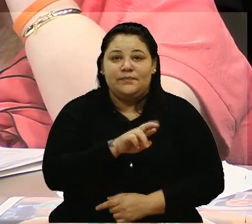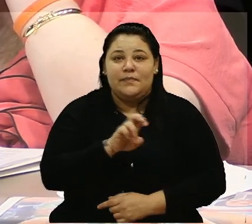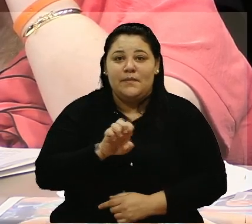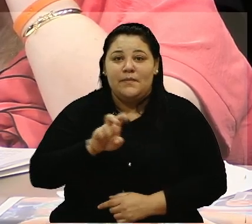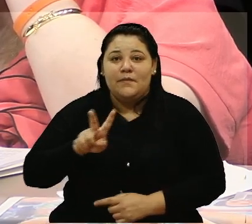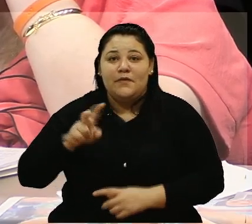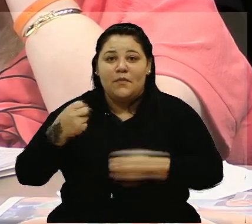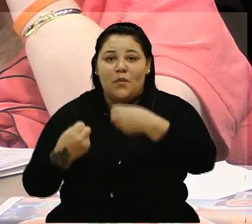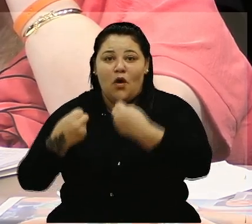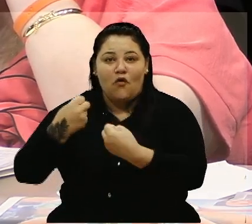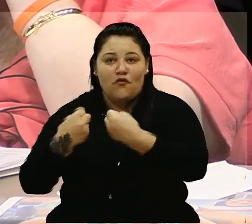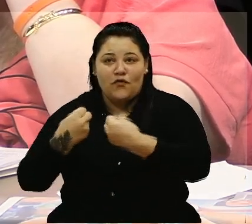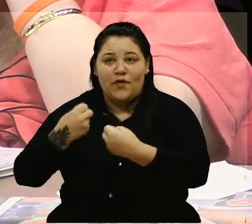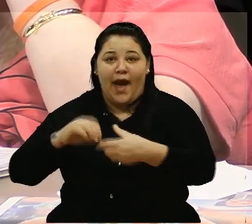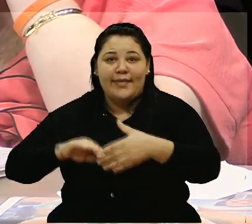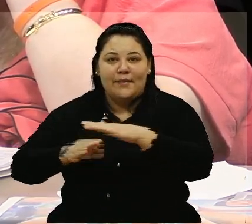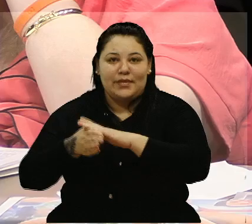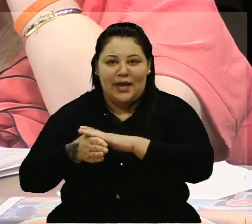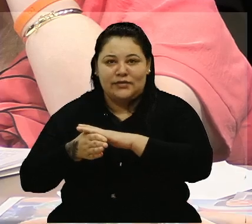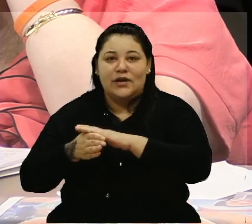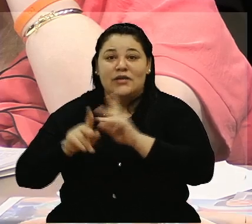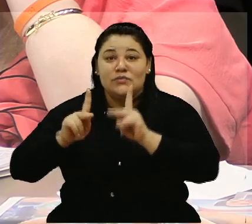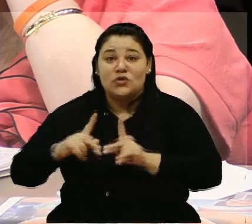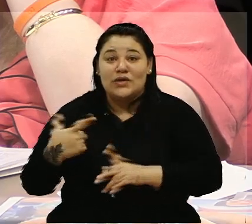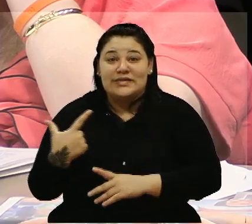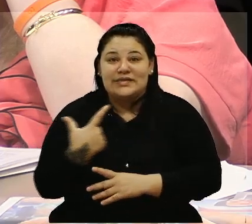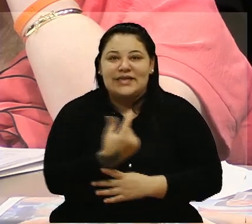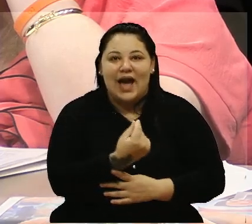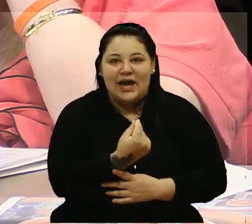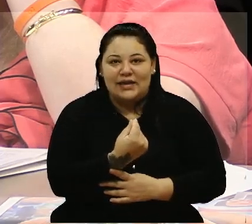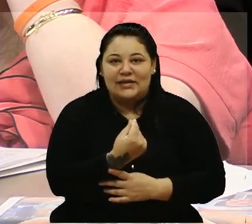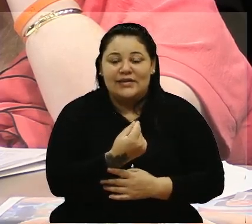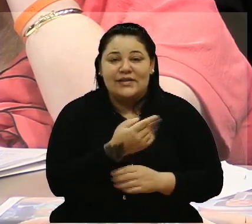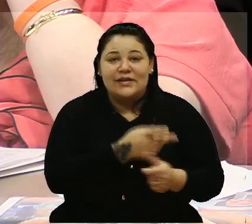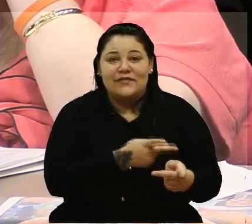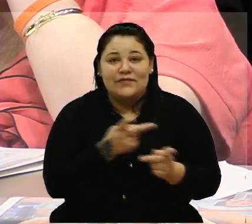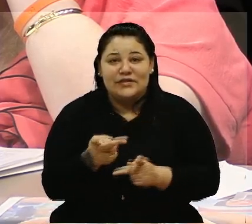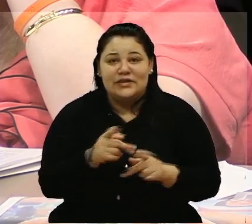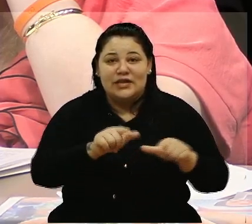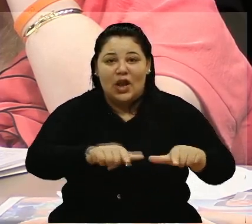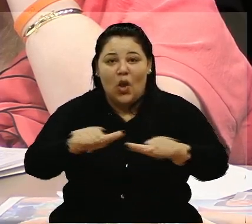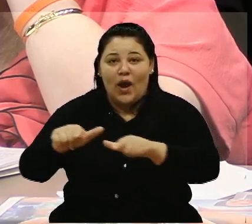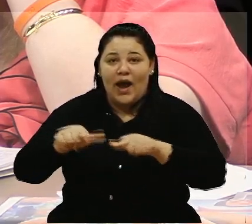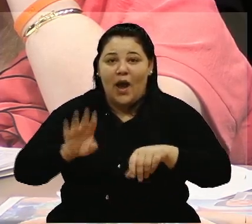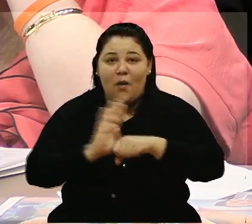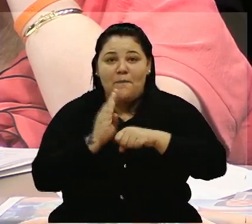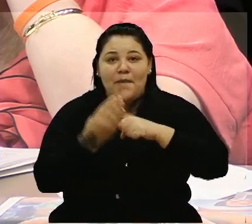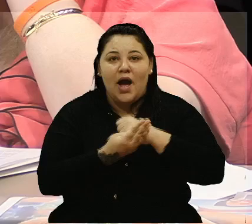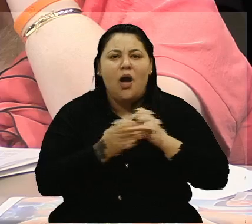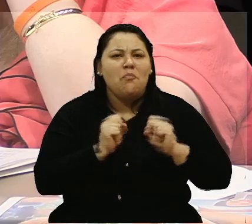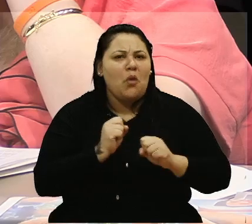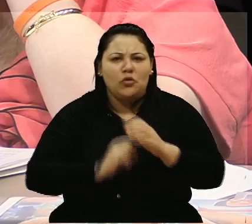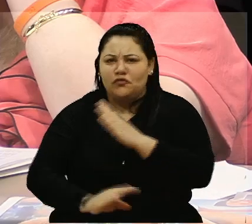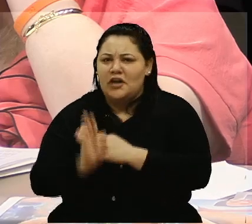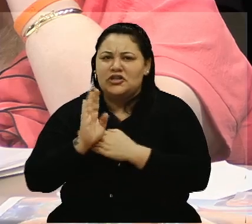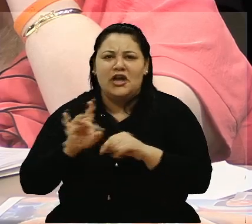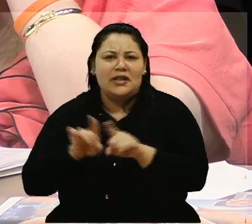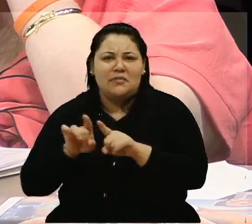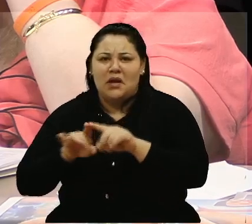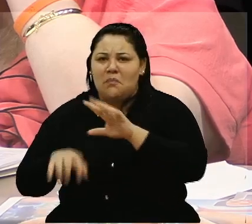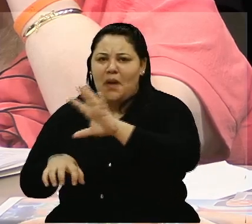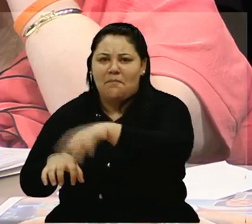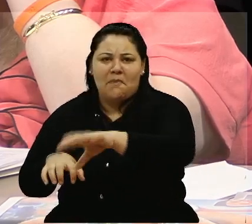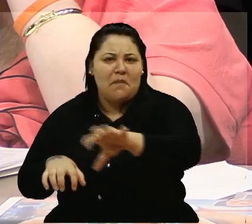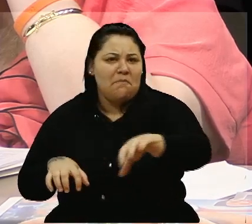veículo adaptado aonde os atendentes saem da Previdência e vão nos bairros e na região. Ele pode ir para Jaquirana, ele pode ir para Picada